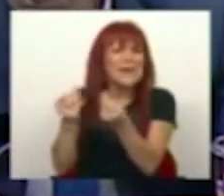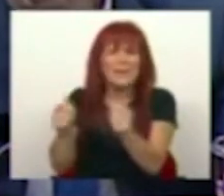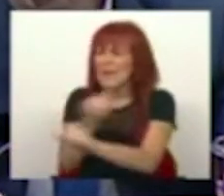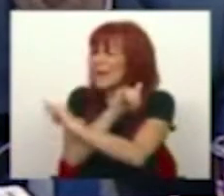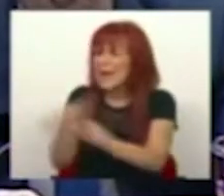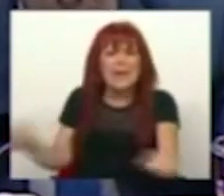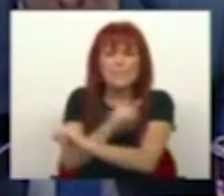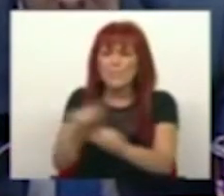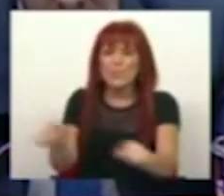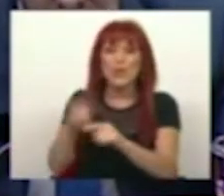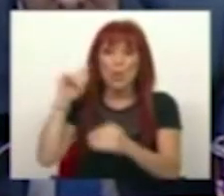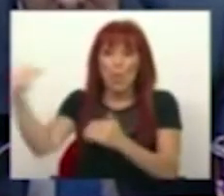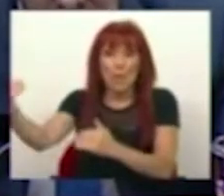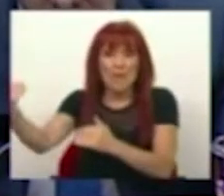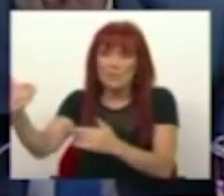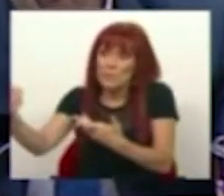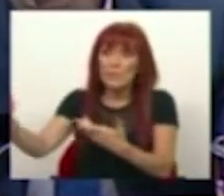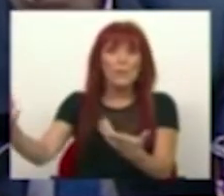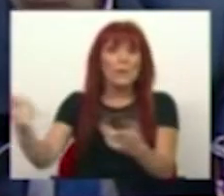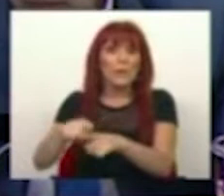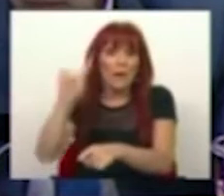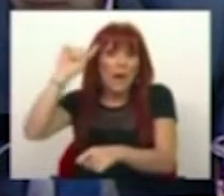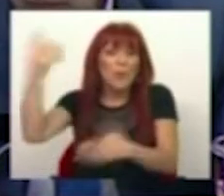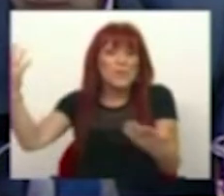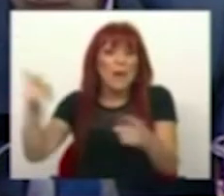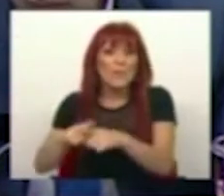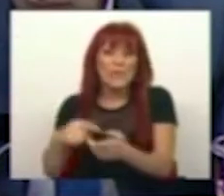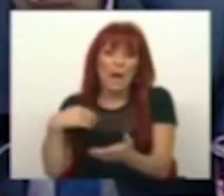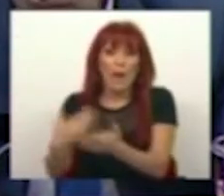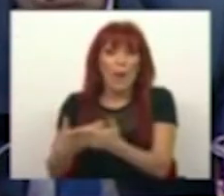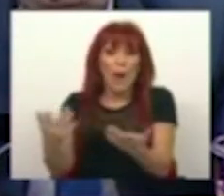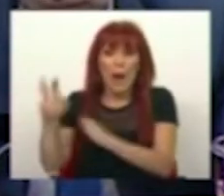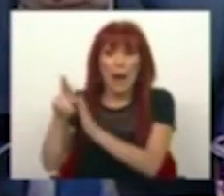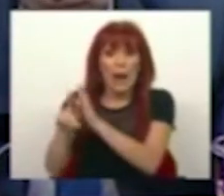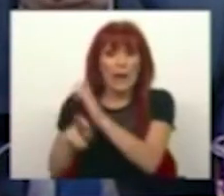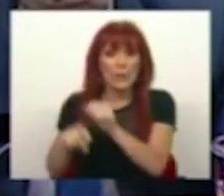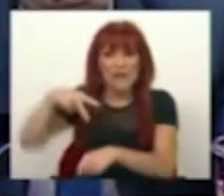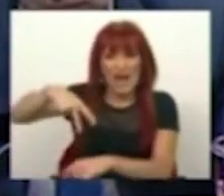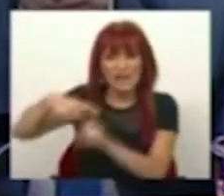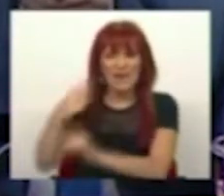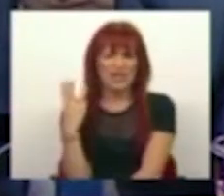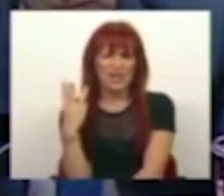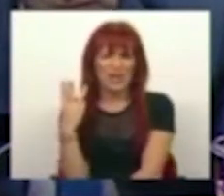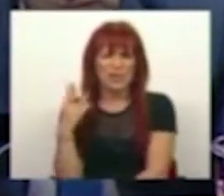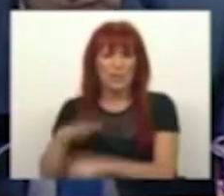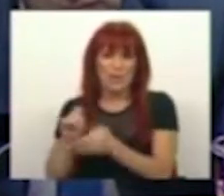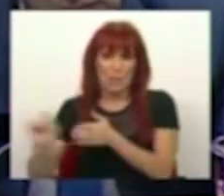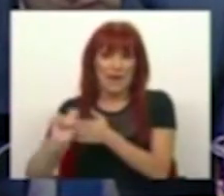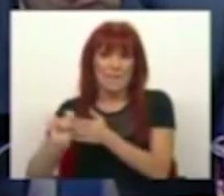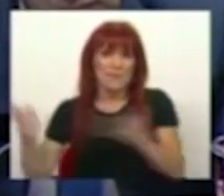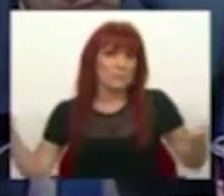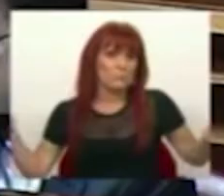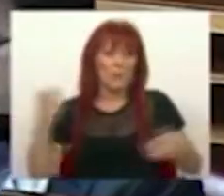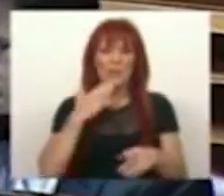materialmente impossível no prazo de utilização, que, como sabe, está sujeito à regra N+3 quanto aos pagamentos. Muito obrigado,